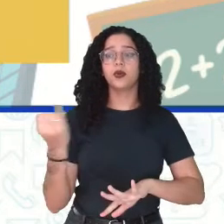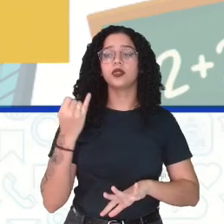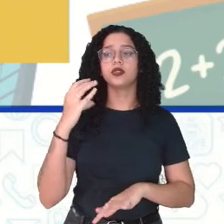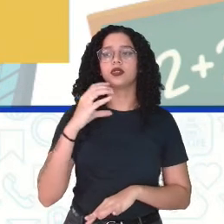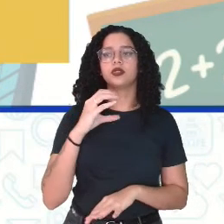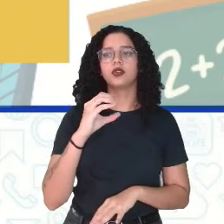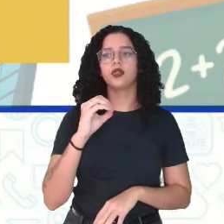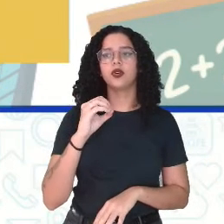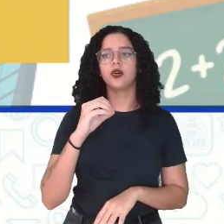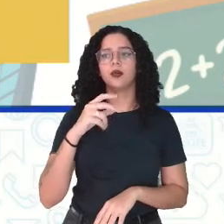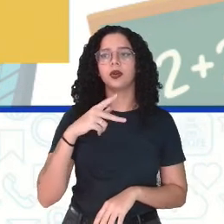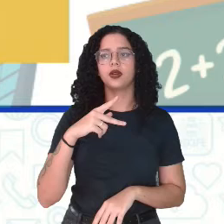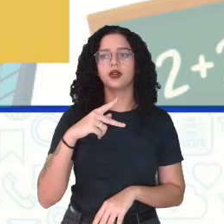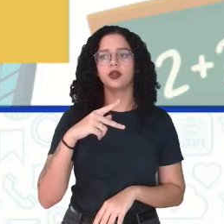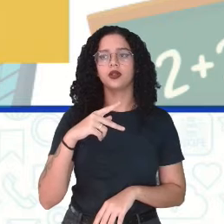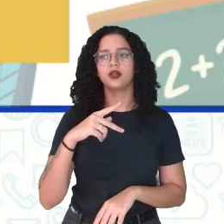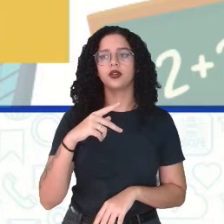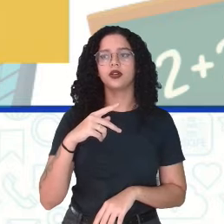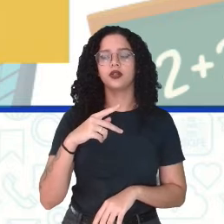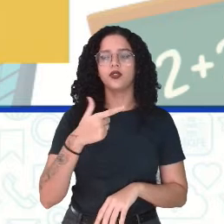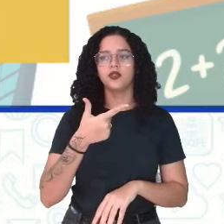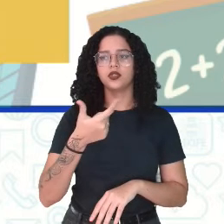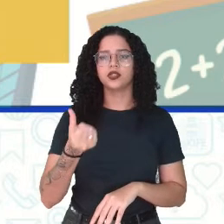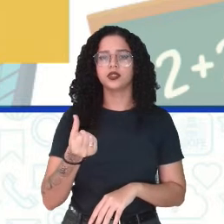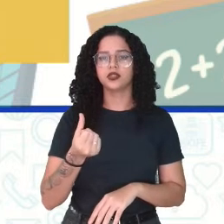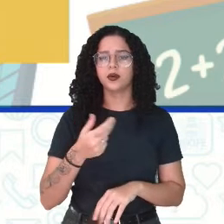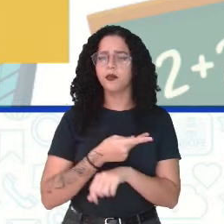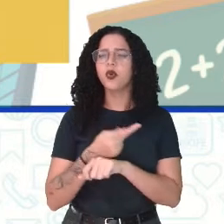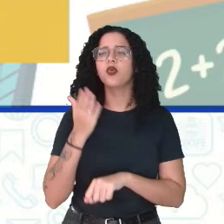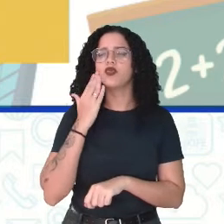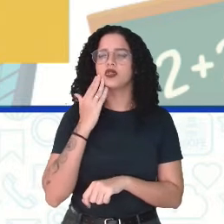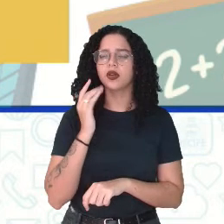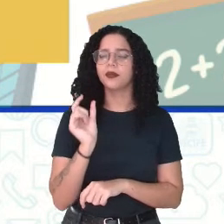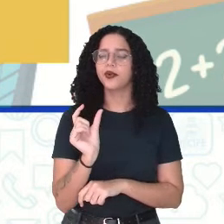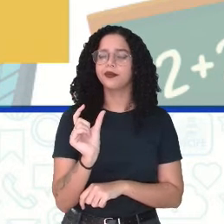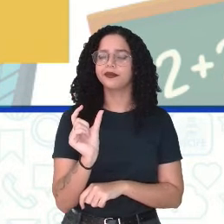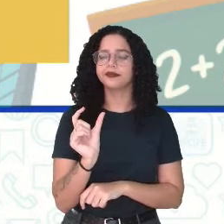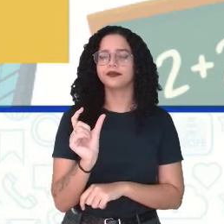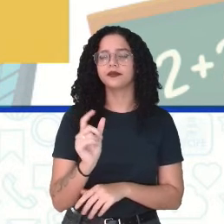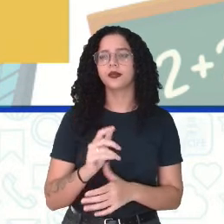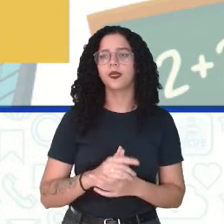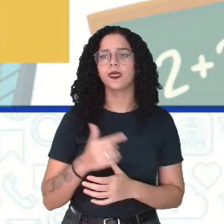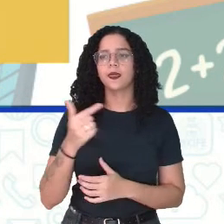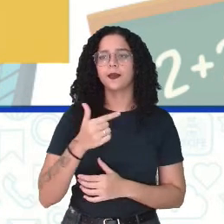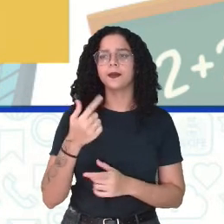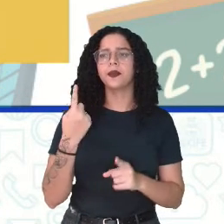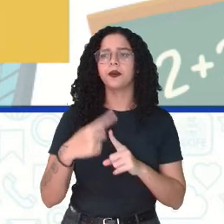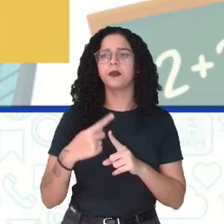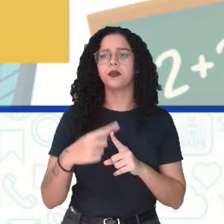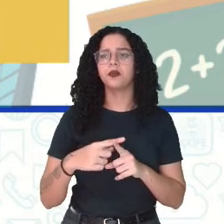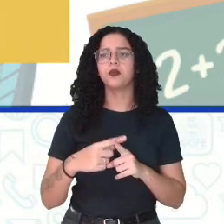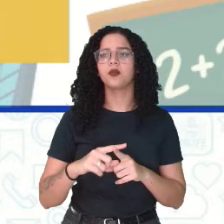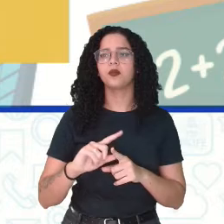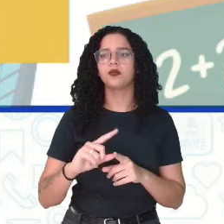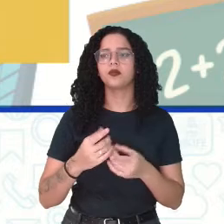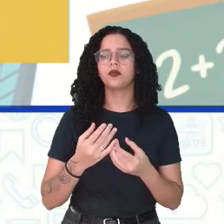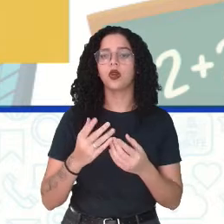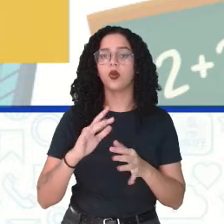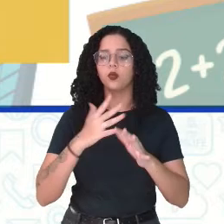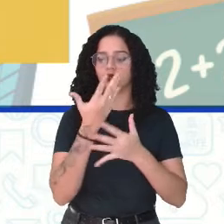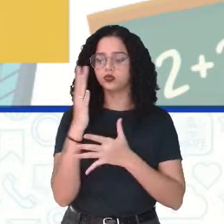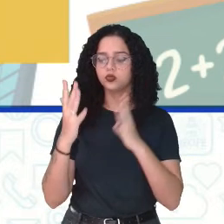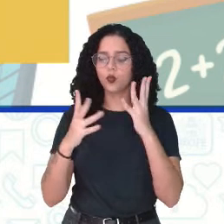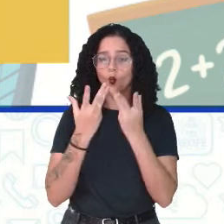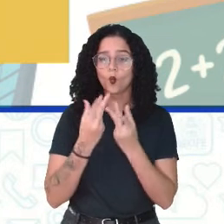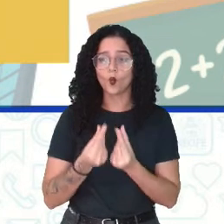importância, procure saber o que é COP26, a gente falou isso na aula anterior, não é, para o mundo. O segundo, por que a degradação do meio